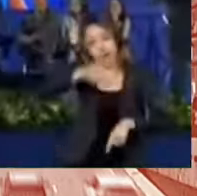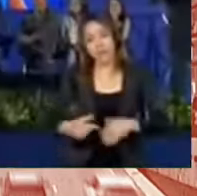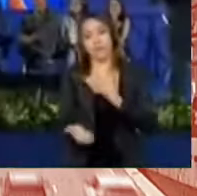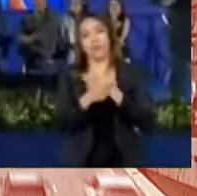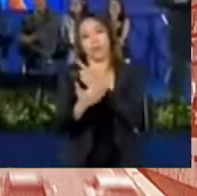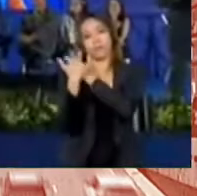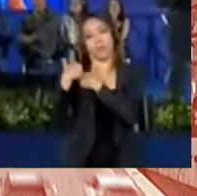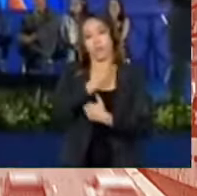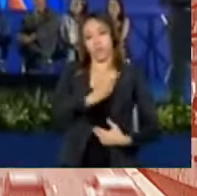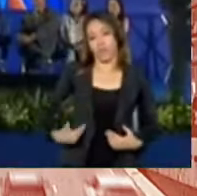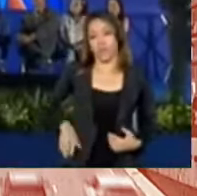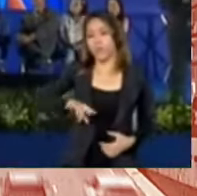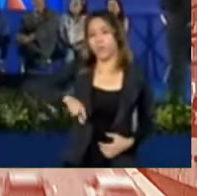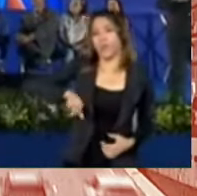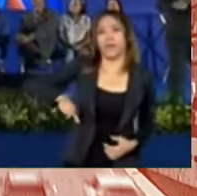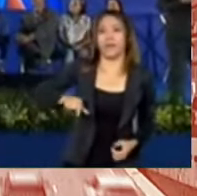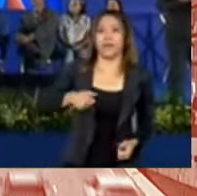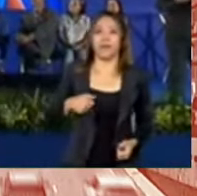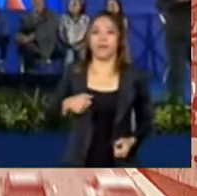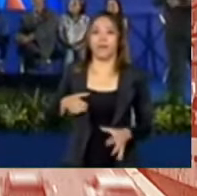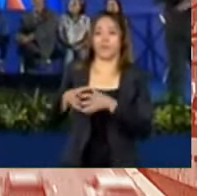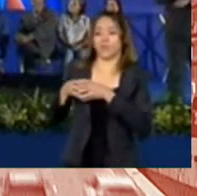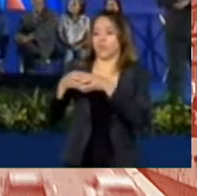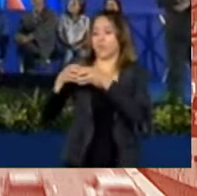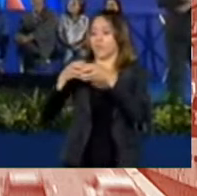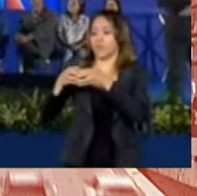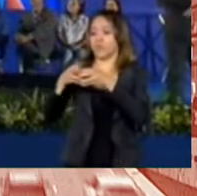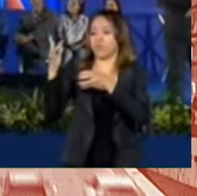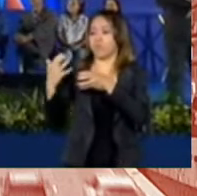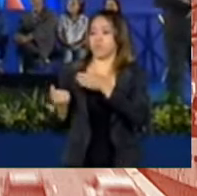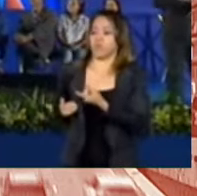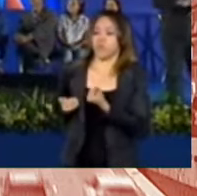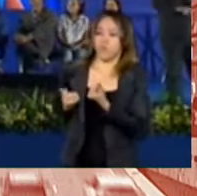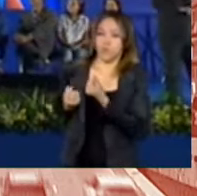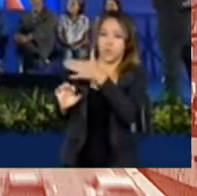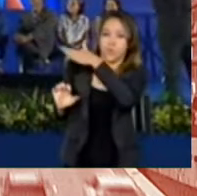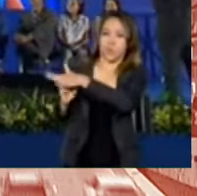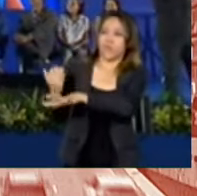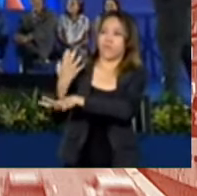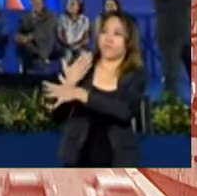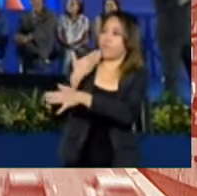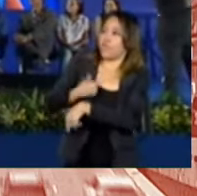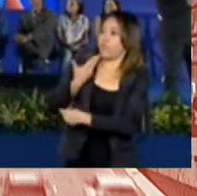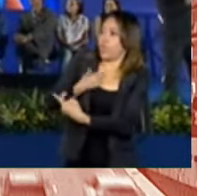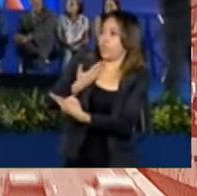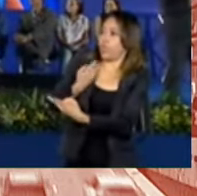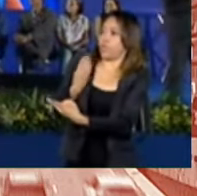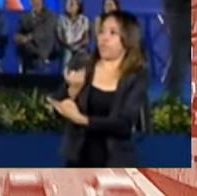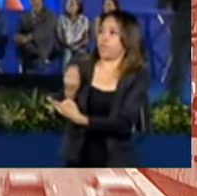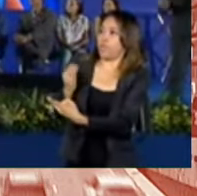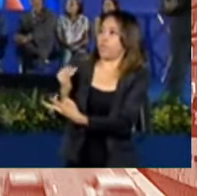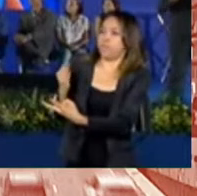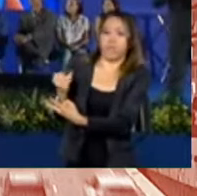palanque. Já há, inclusive, a informação de que Zema estará no palanque com ele também. Aliás, deixa eu fazer uma correção. Eu disse que hoje seria esse encontro